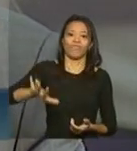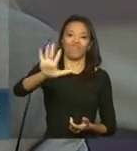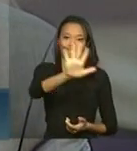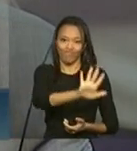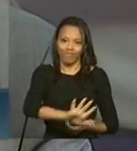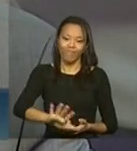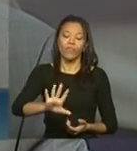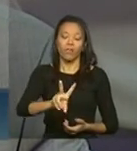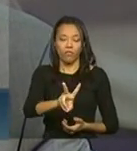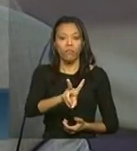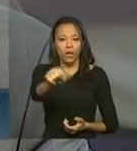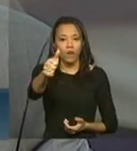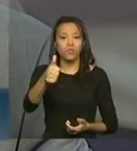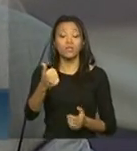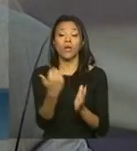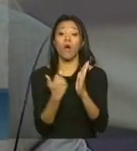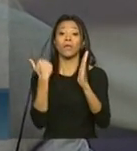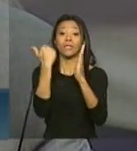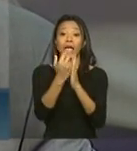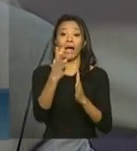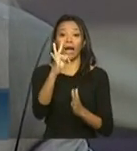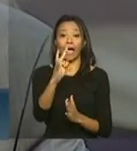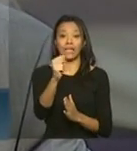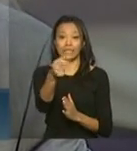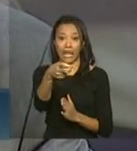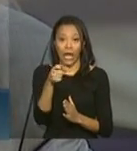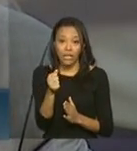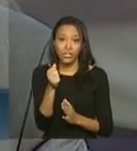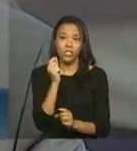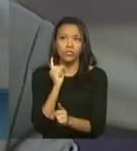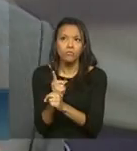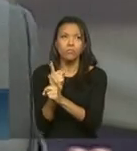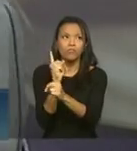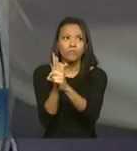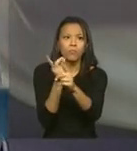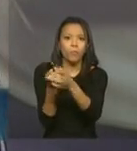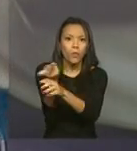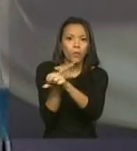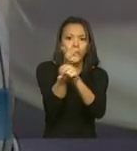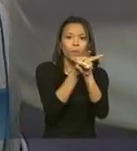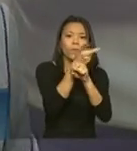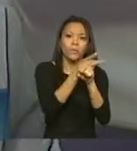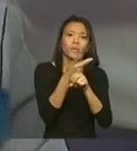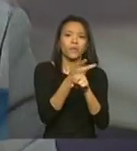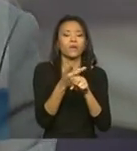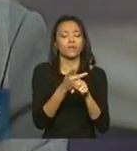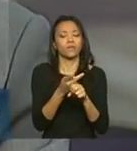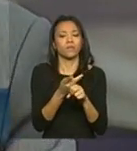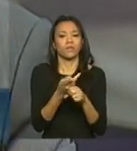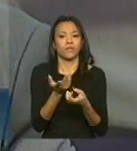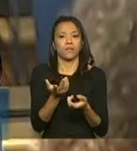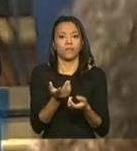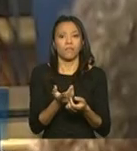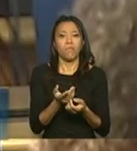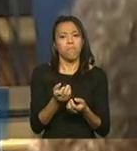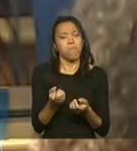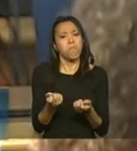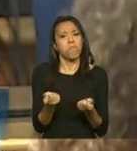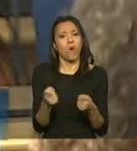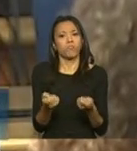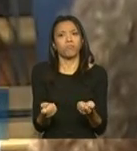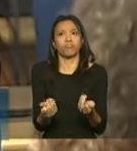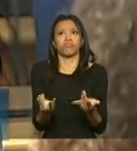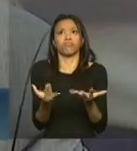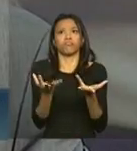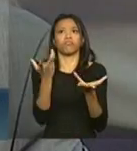provavelmente aumentaremos a taxa de incidência este ano, tá certo? Ainda que sejam dados preliminares, mas pode aumentar um pouquinho